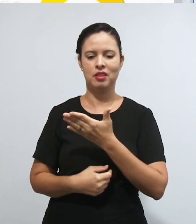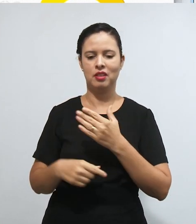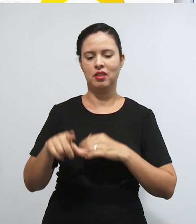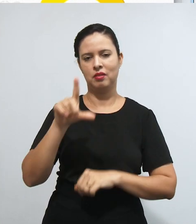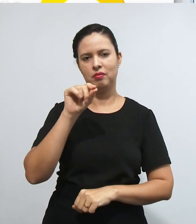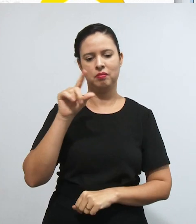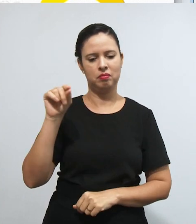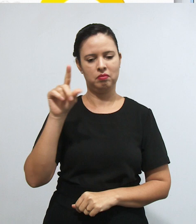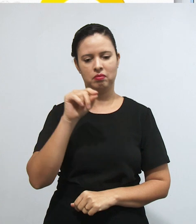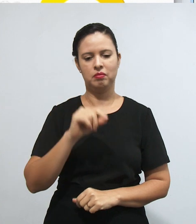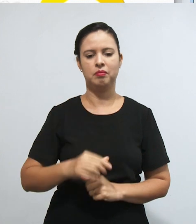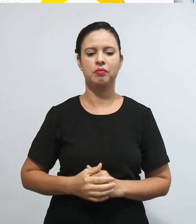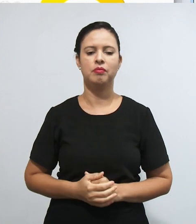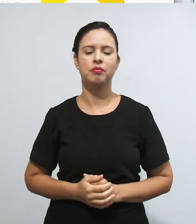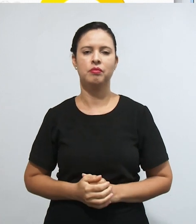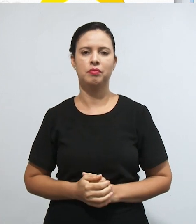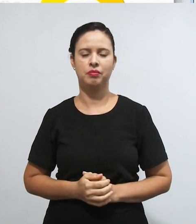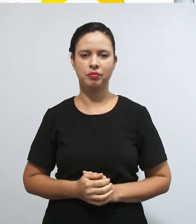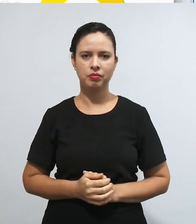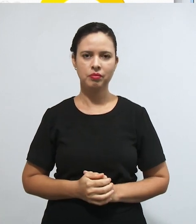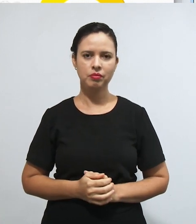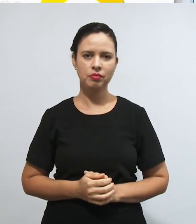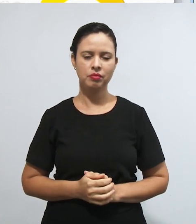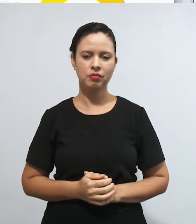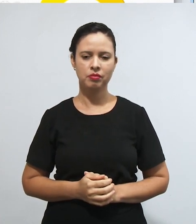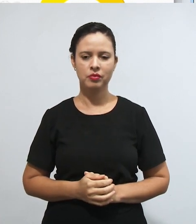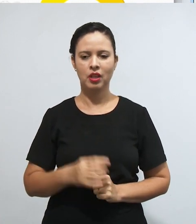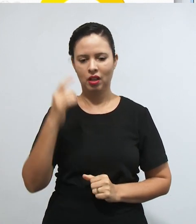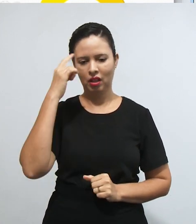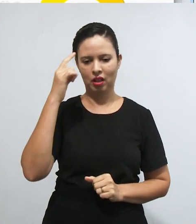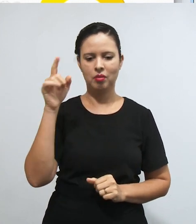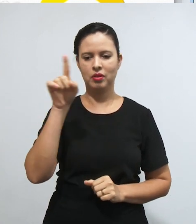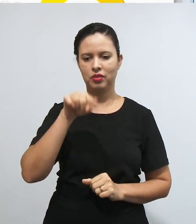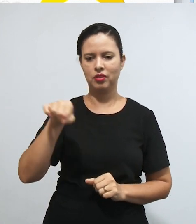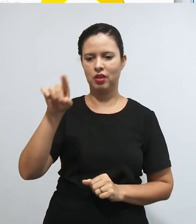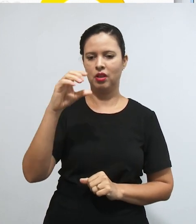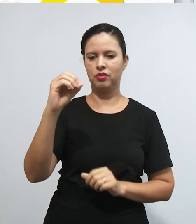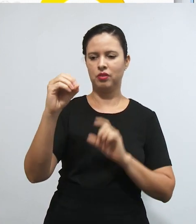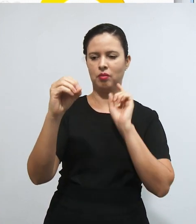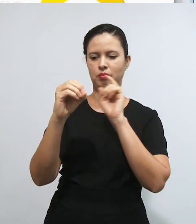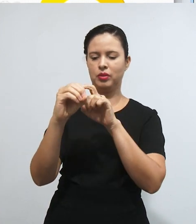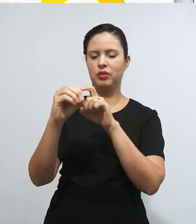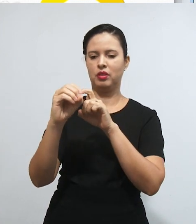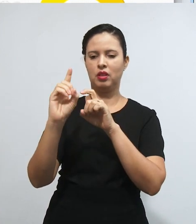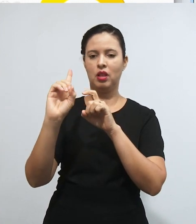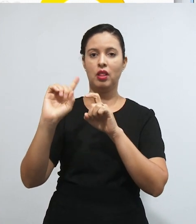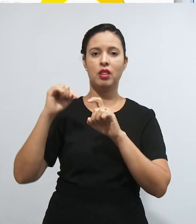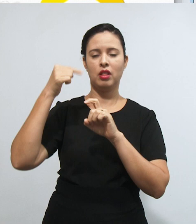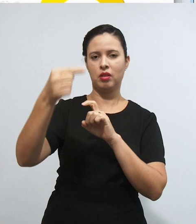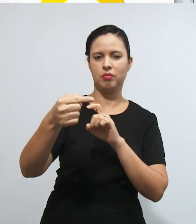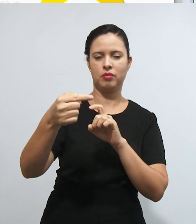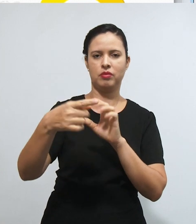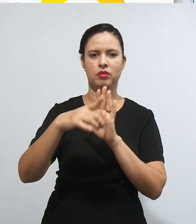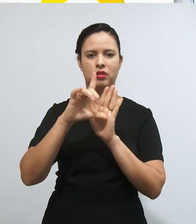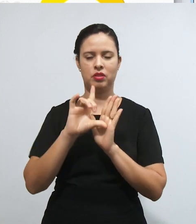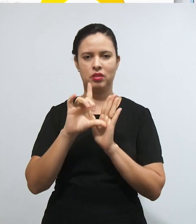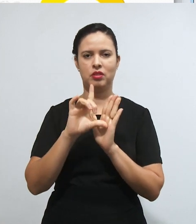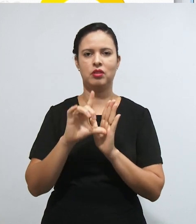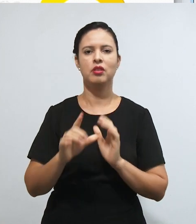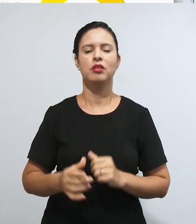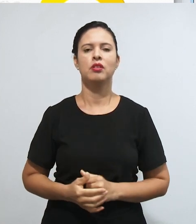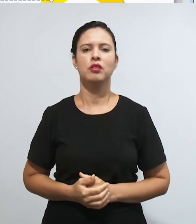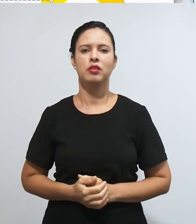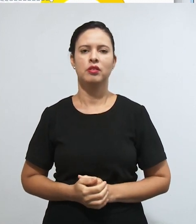Se eu quiser que ela entre logo após a caixa de texto, eu venho aqui e digo, ó, aqui após o anterior. Ou seja, ele vai